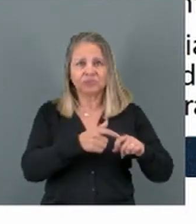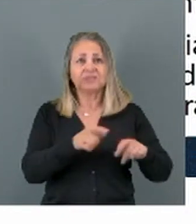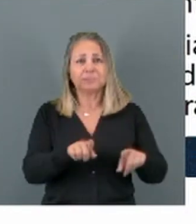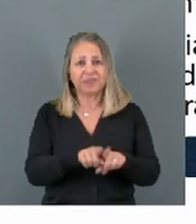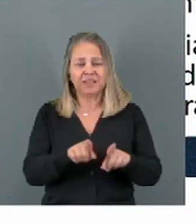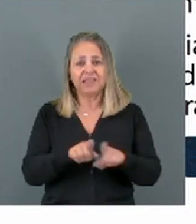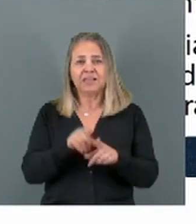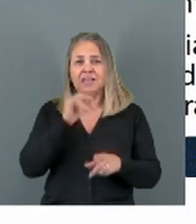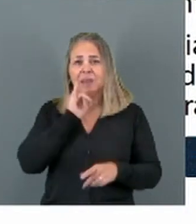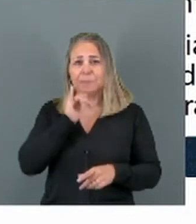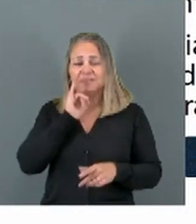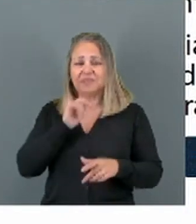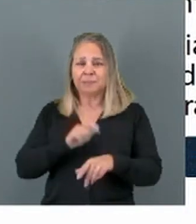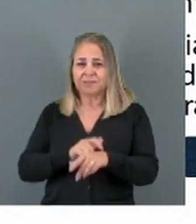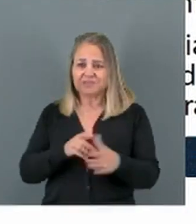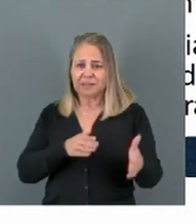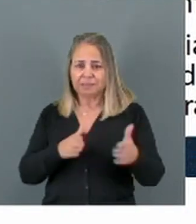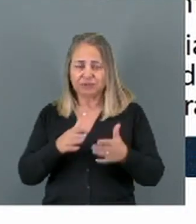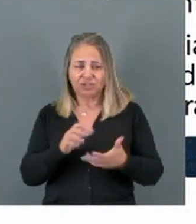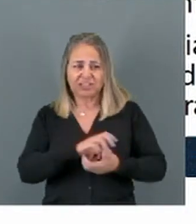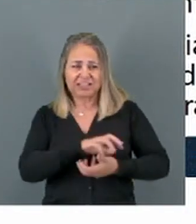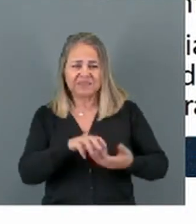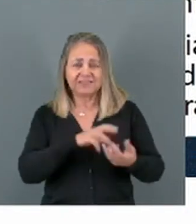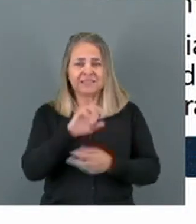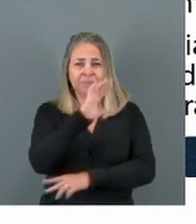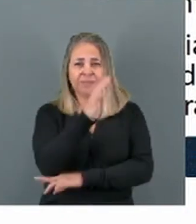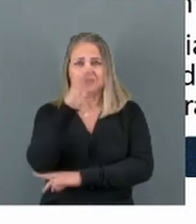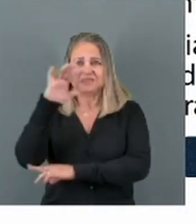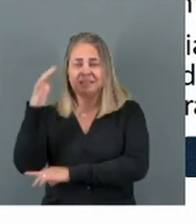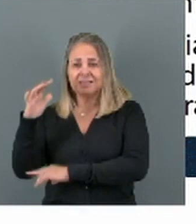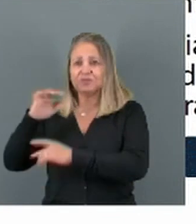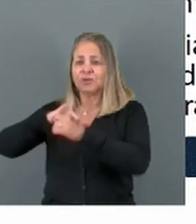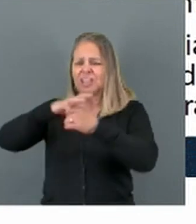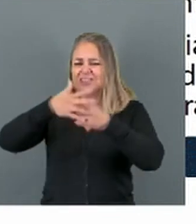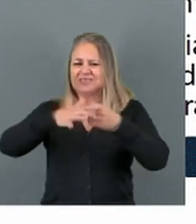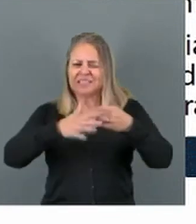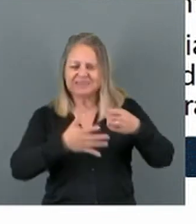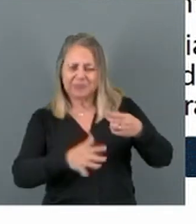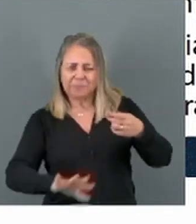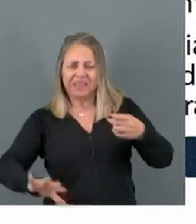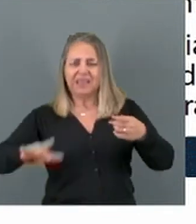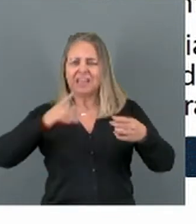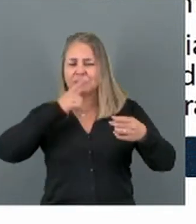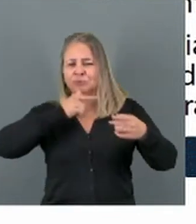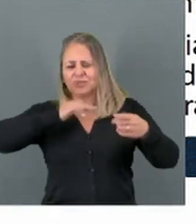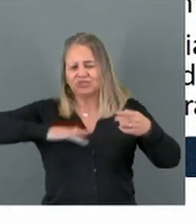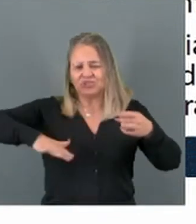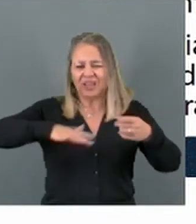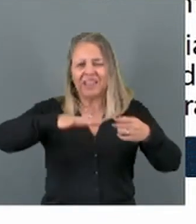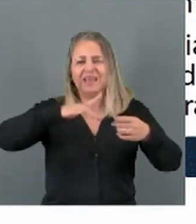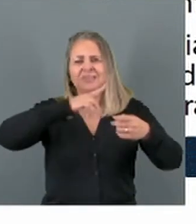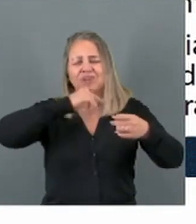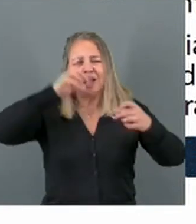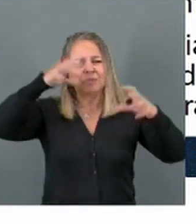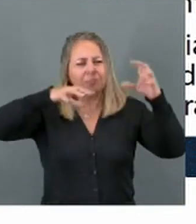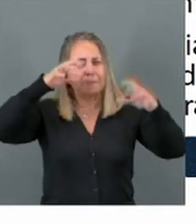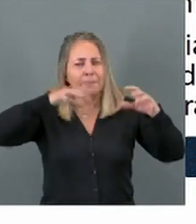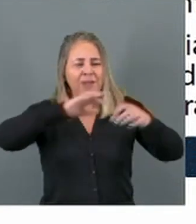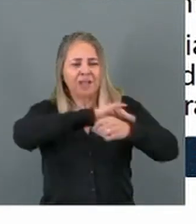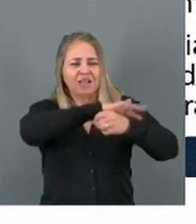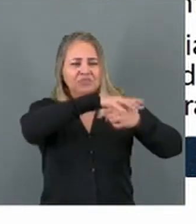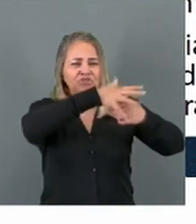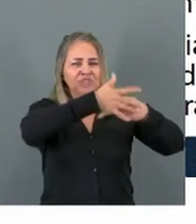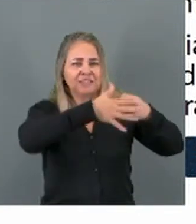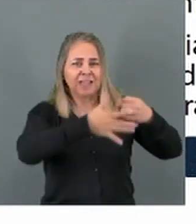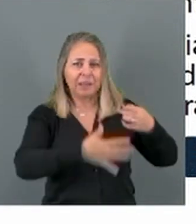Em caso, por exemplo, de crises ambientais, de deslizamento, às vezes a própria unidade estruturalmente desaba, então